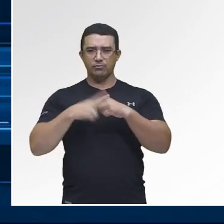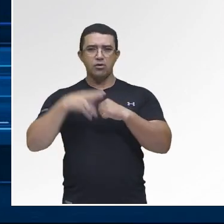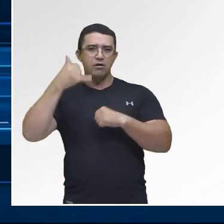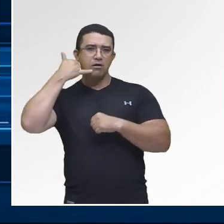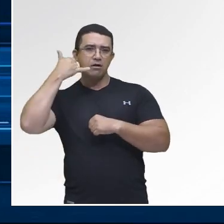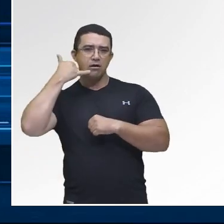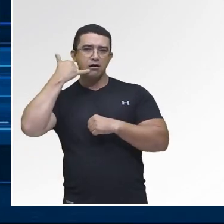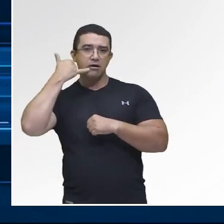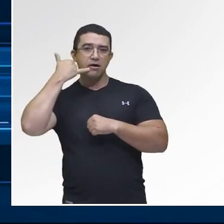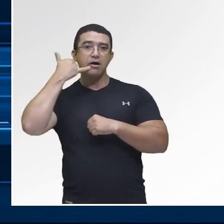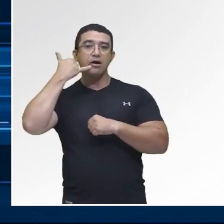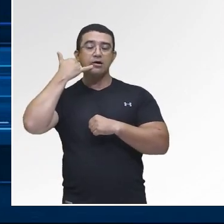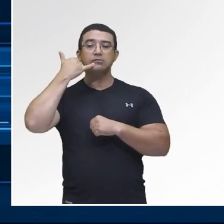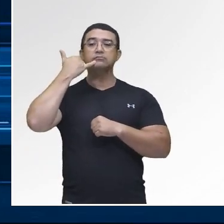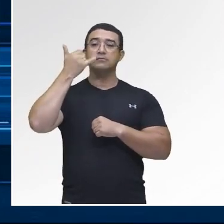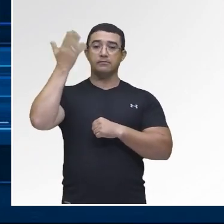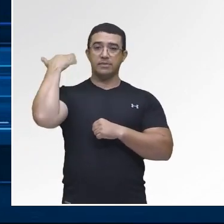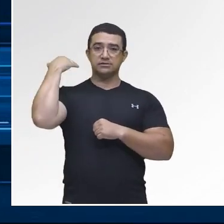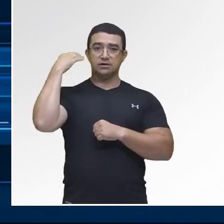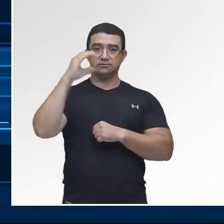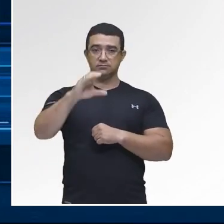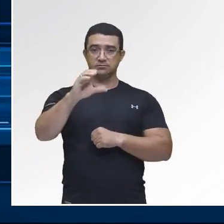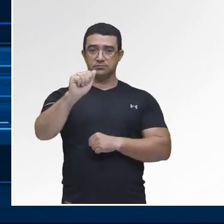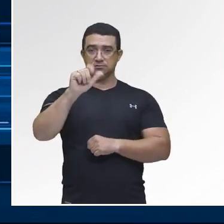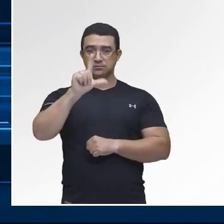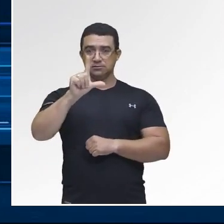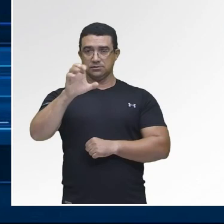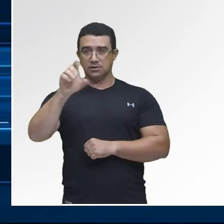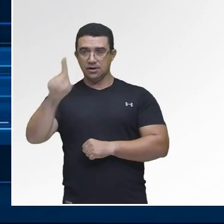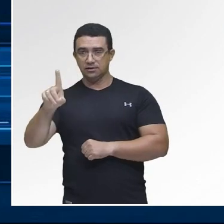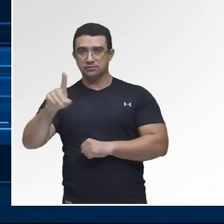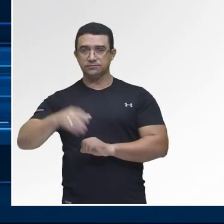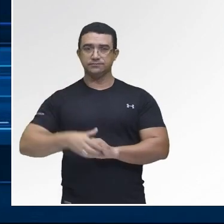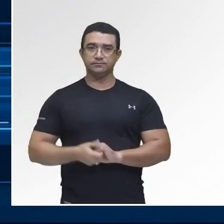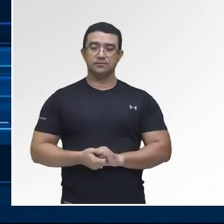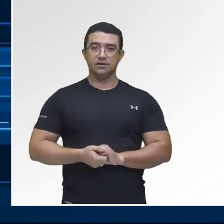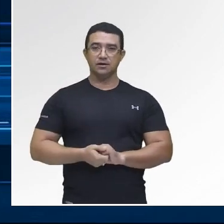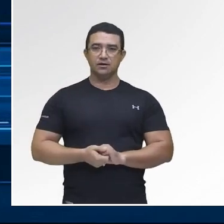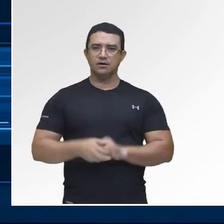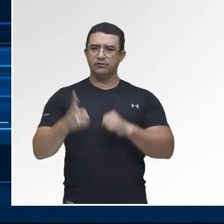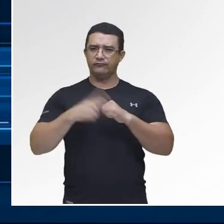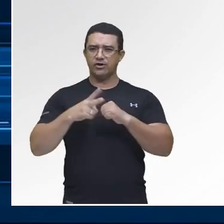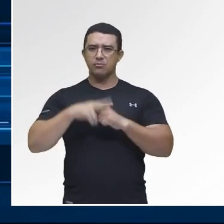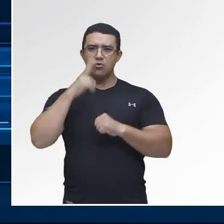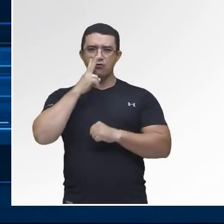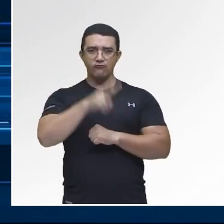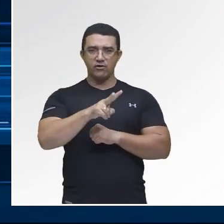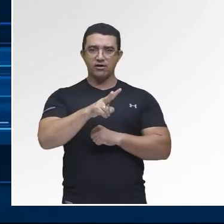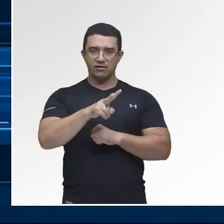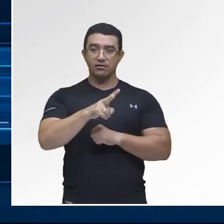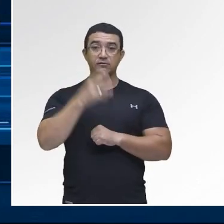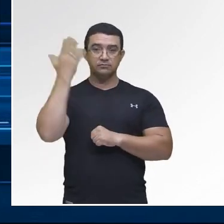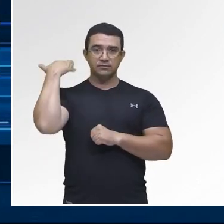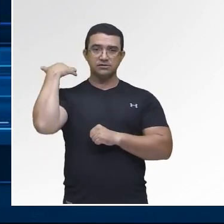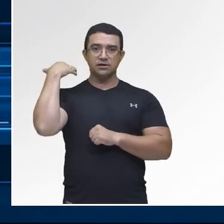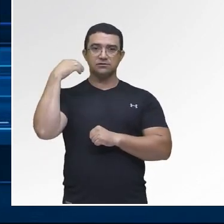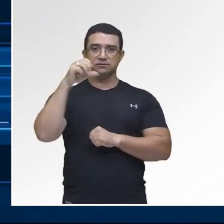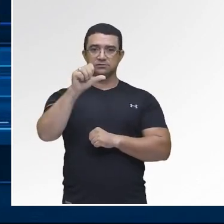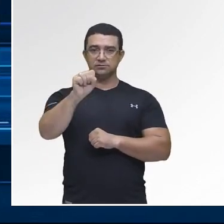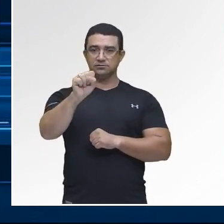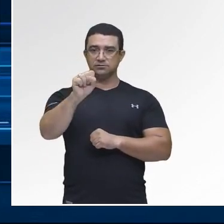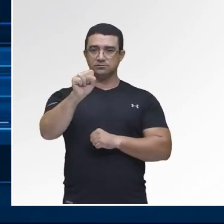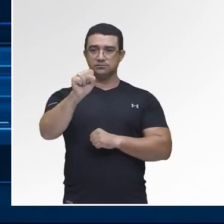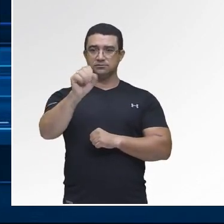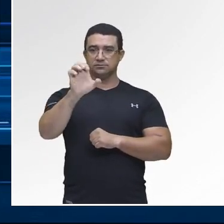passado called, called. O verbo ver, see, no particípio passado ele vai ser